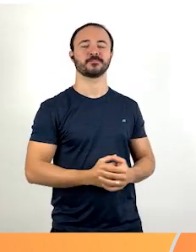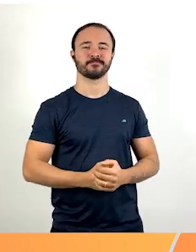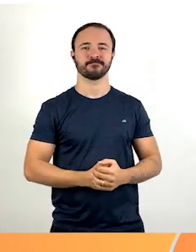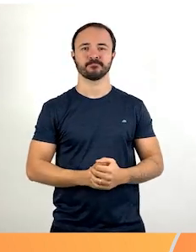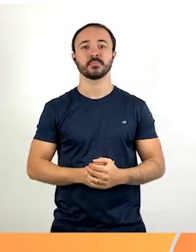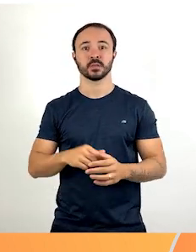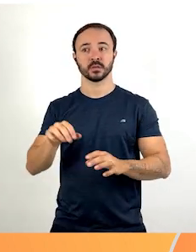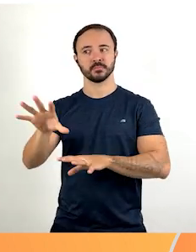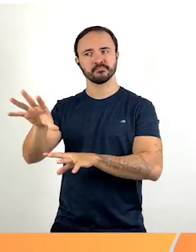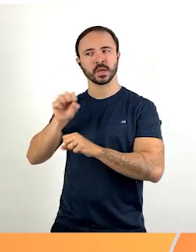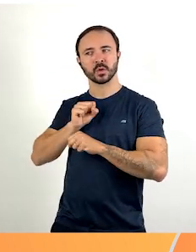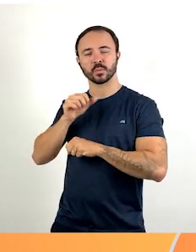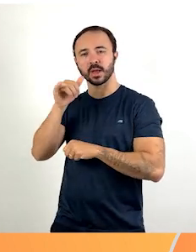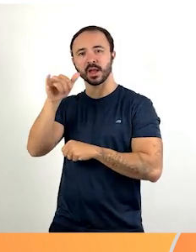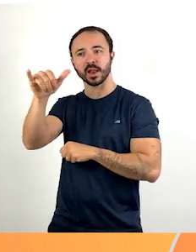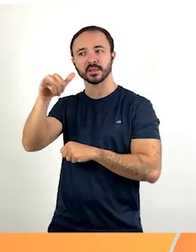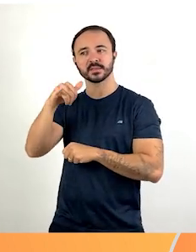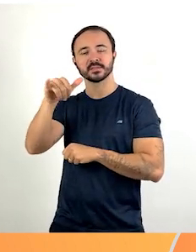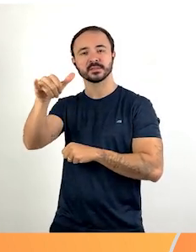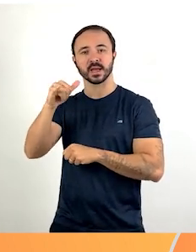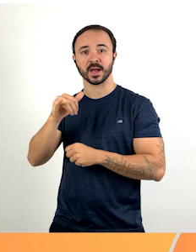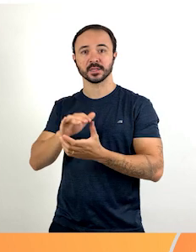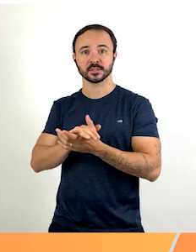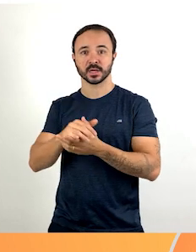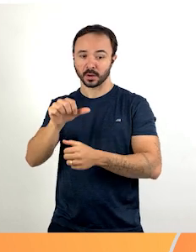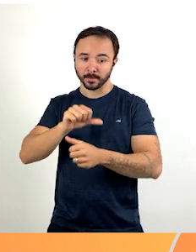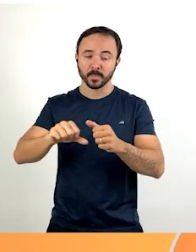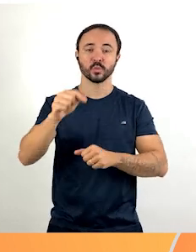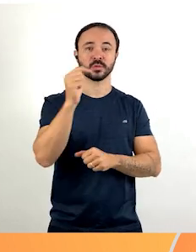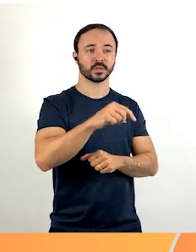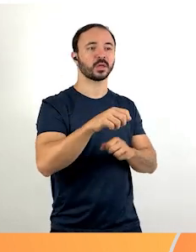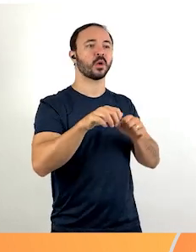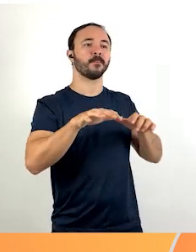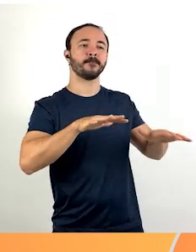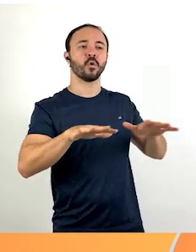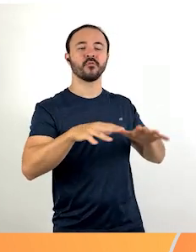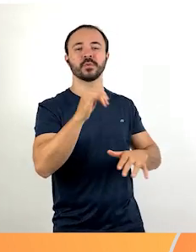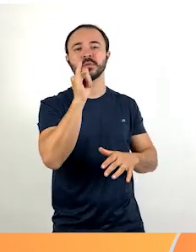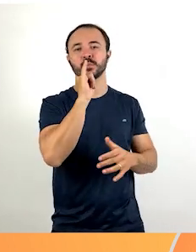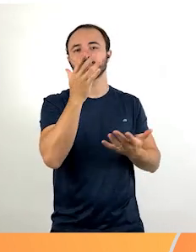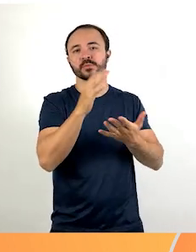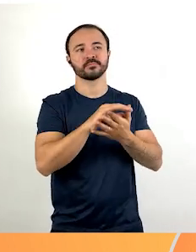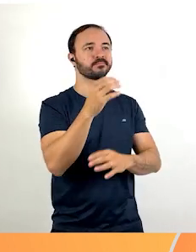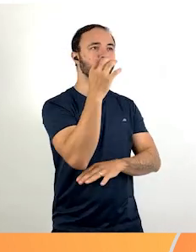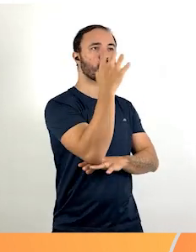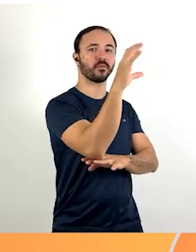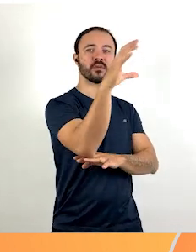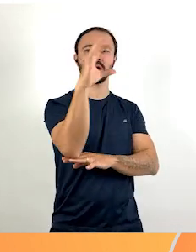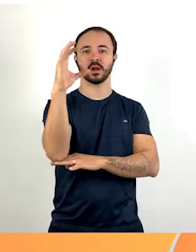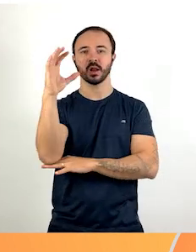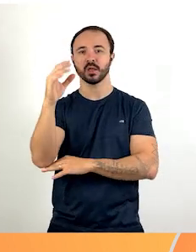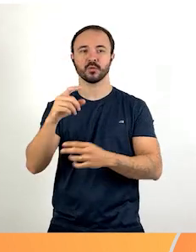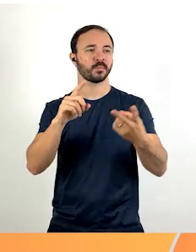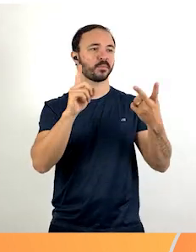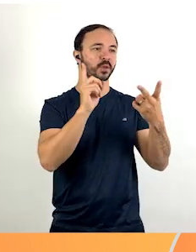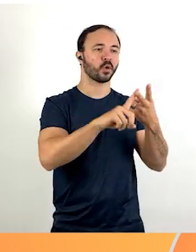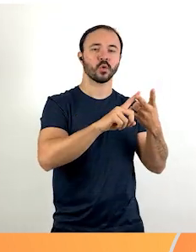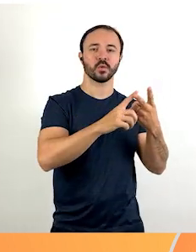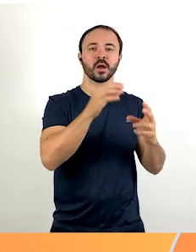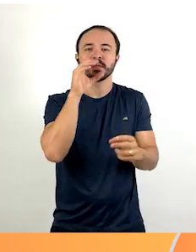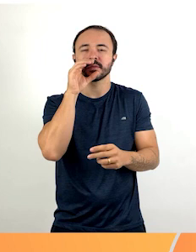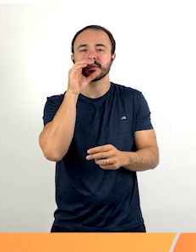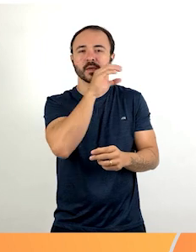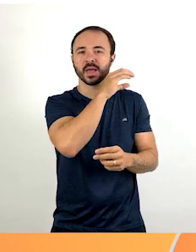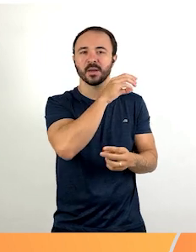tipo de energia elétrica em outros tipos. Energia cinética do movimento de um ventilador, energia térmica do ferro de